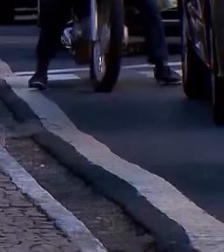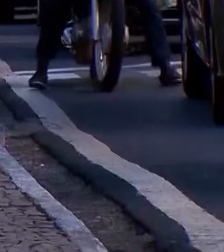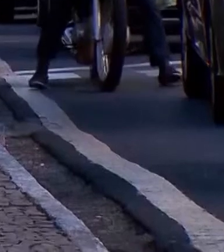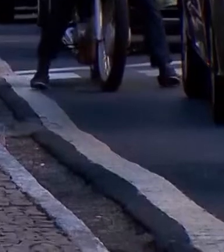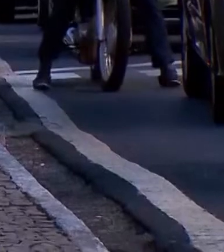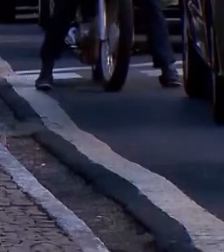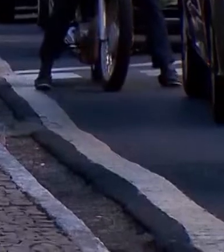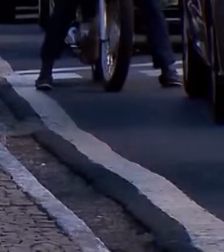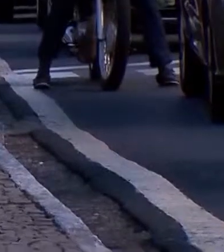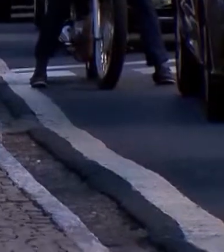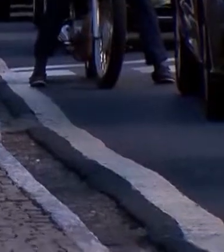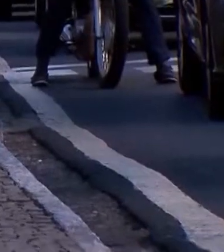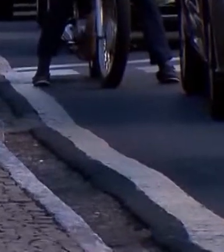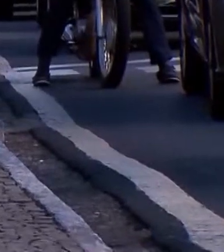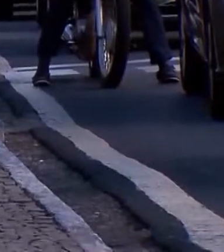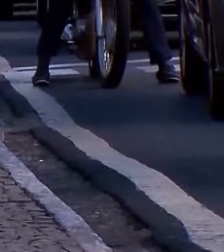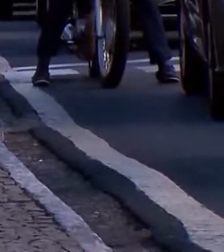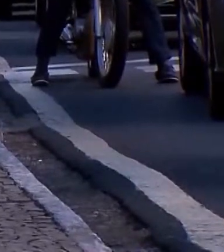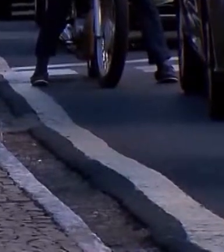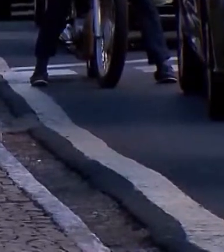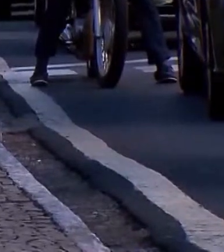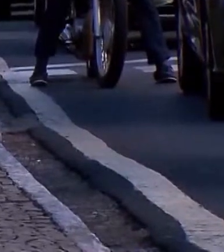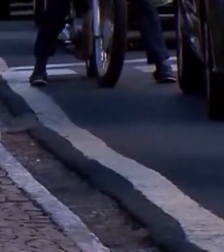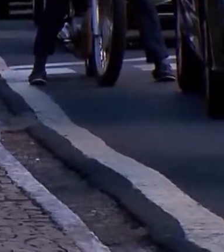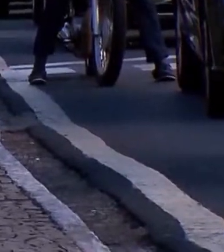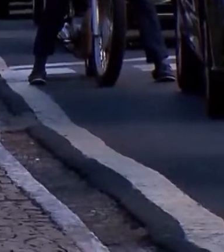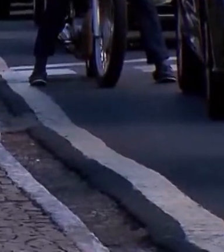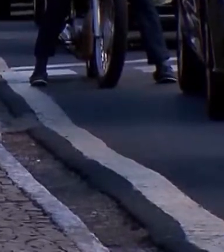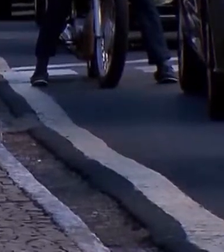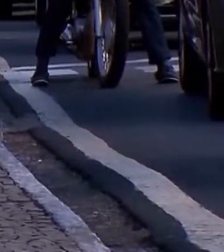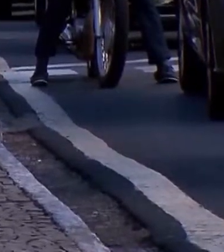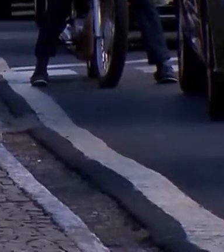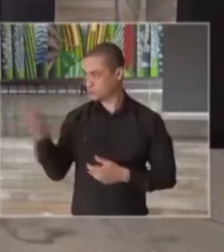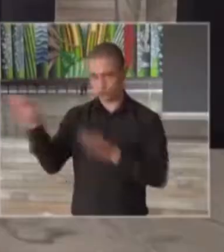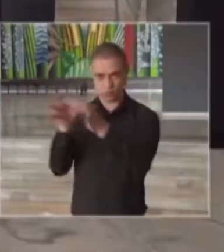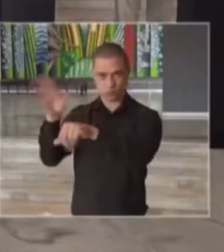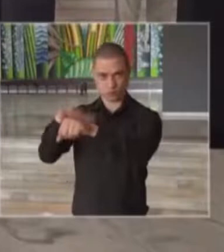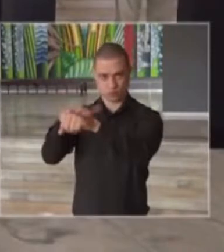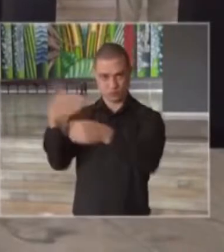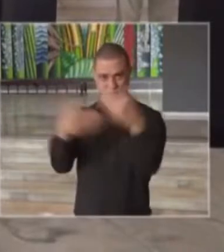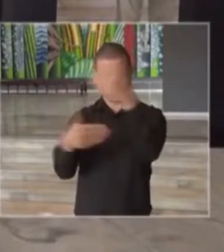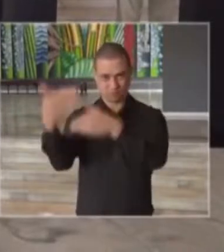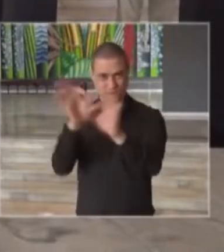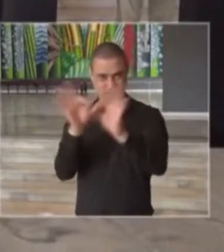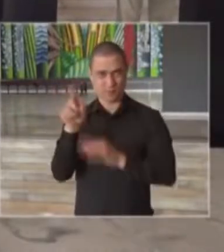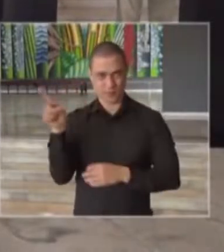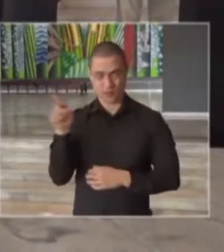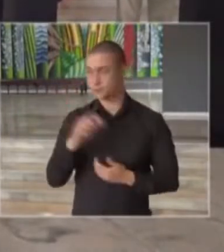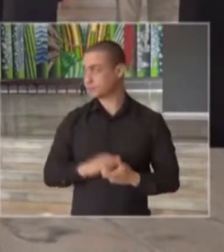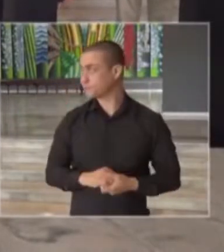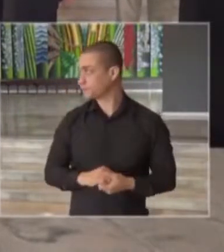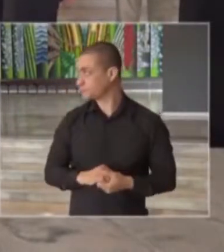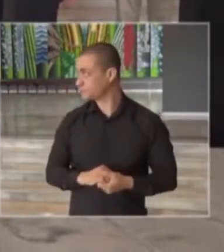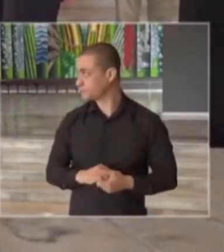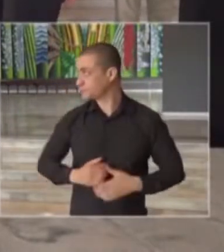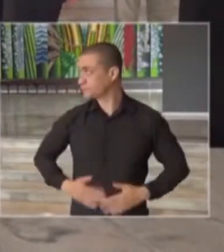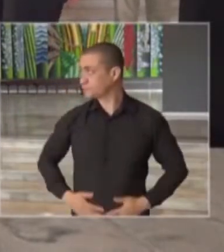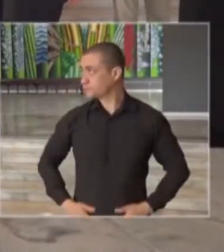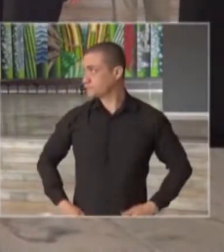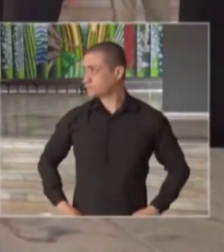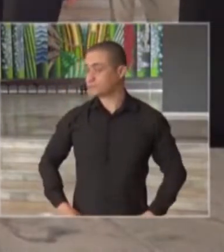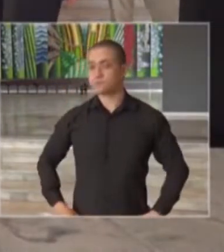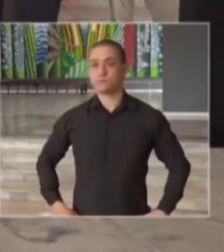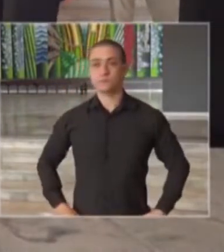A autorização para a abertura de bares, restaurantes e academias está sendo contestada pelo governo do estado,